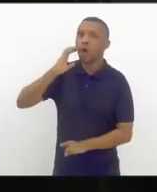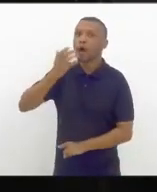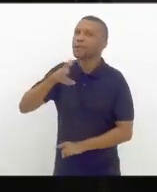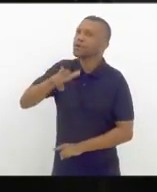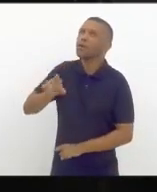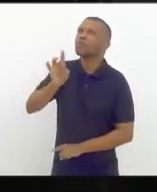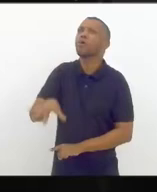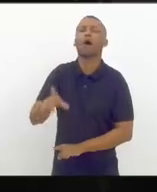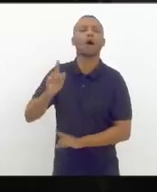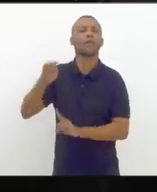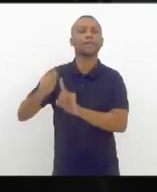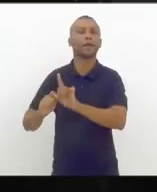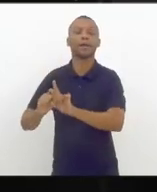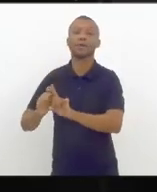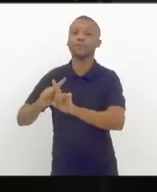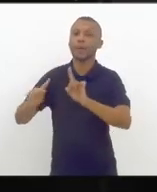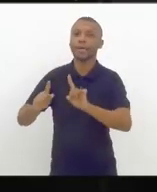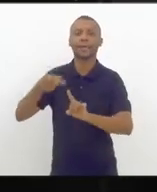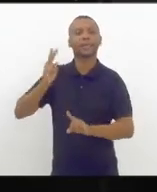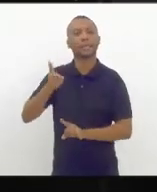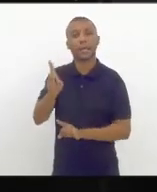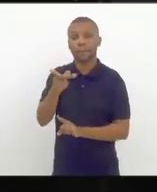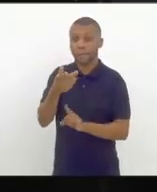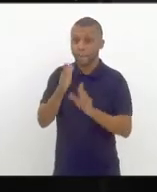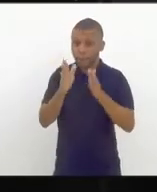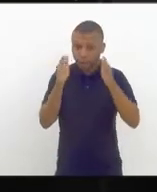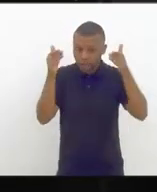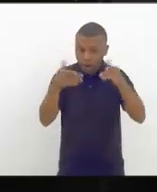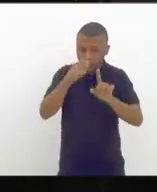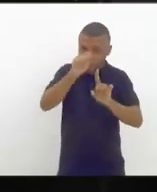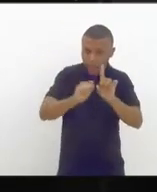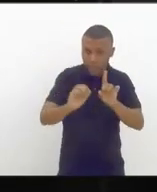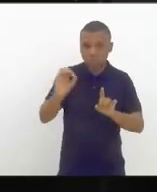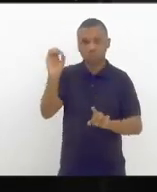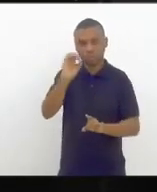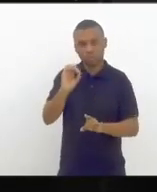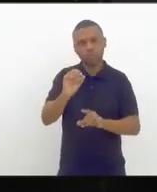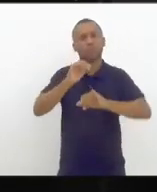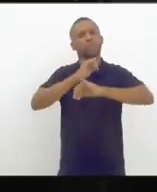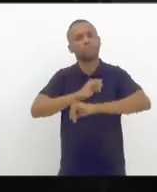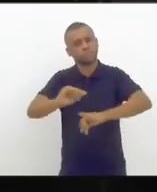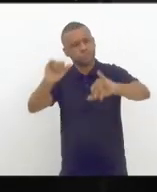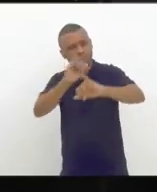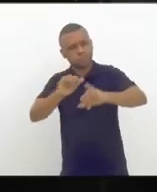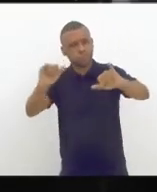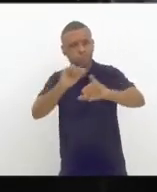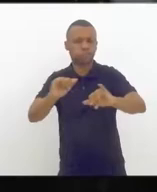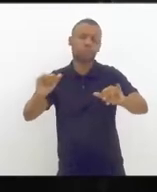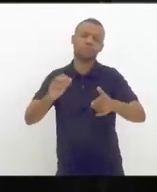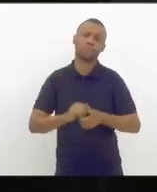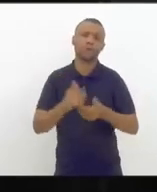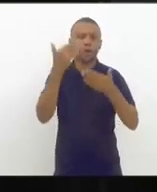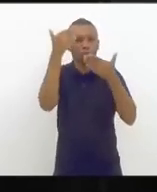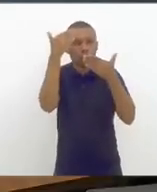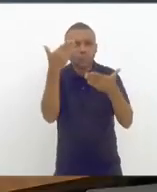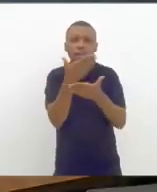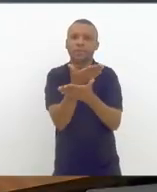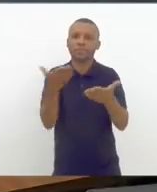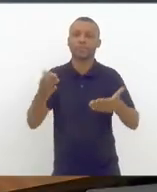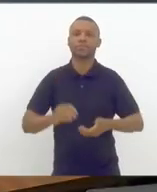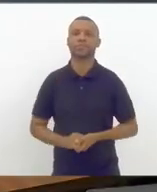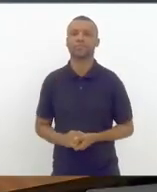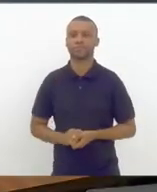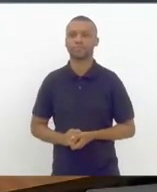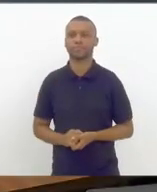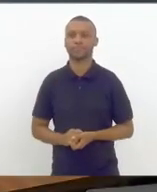sempre mas nesse mês intensificar essa divulgação cada vez mais muito obrigado a todos e todas